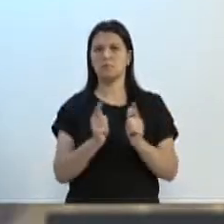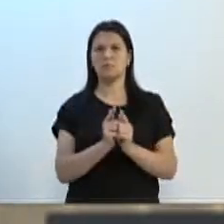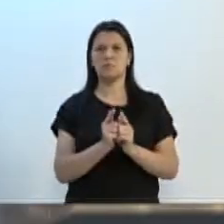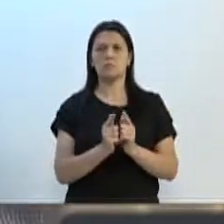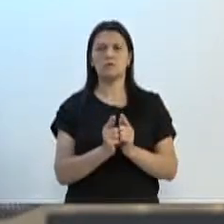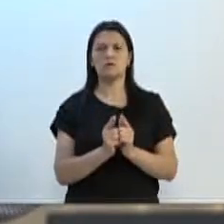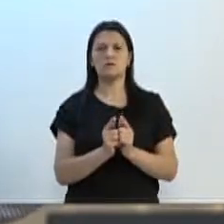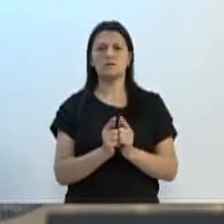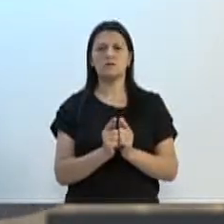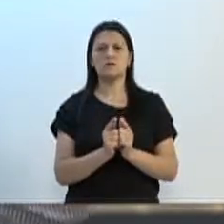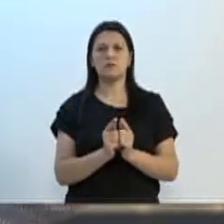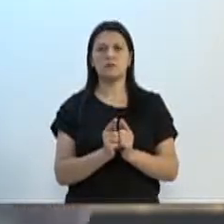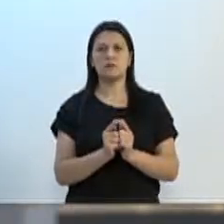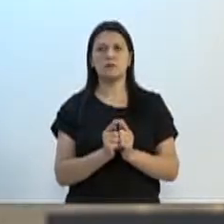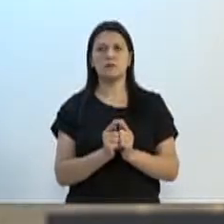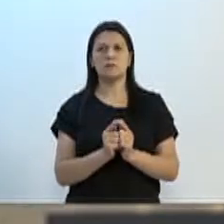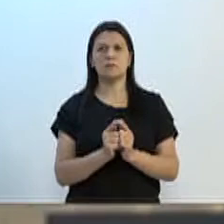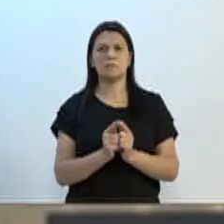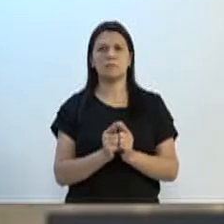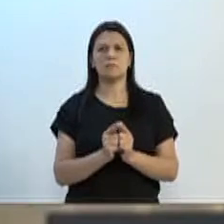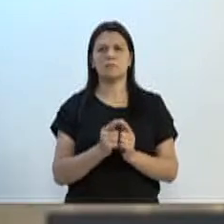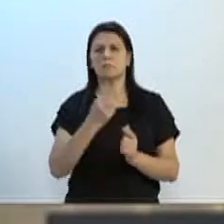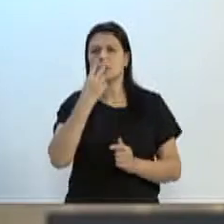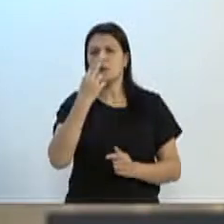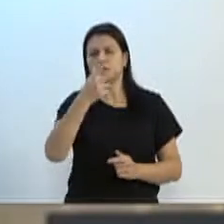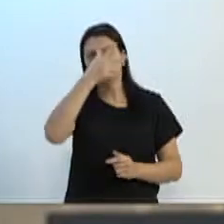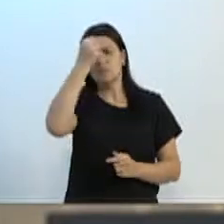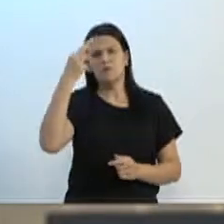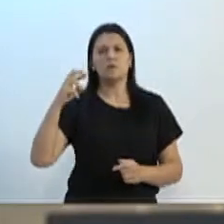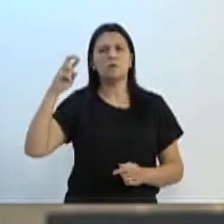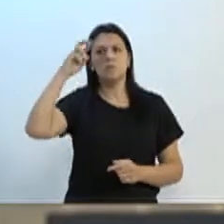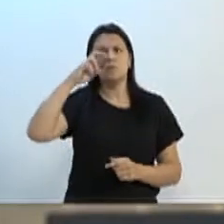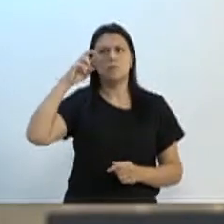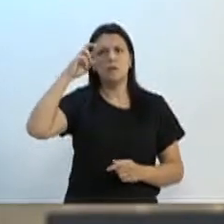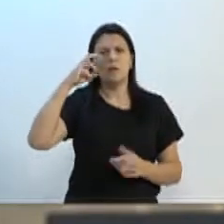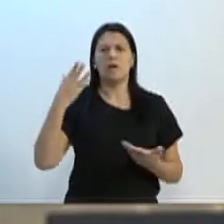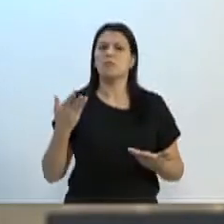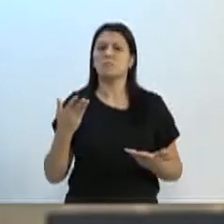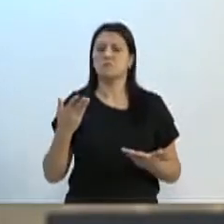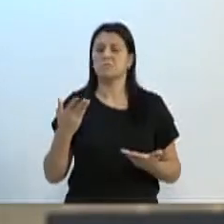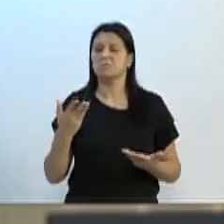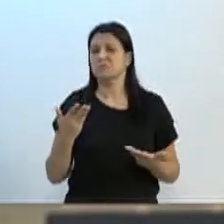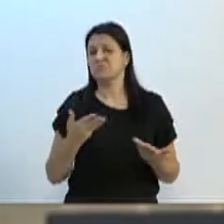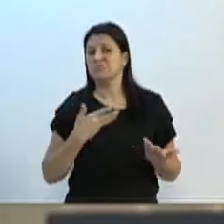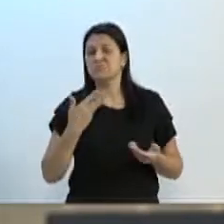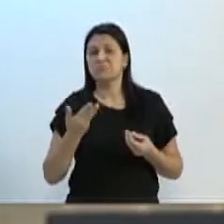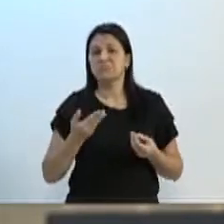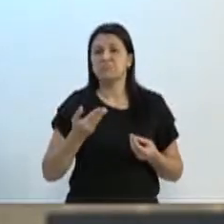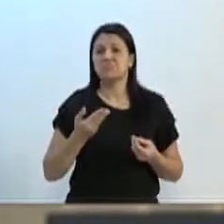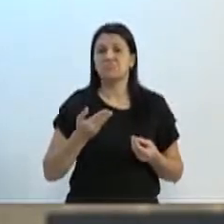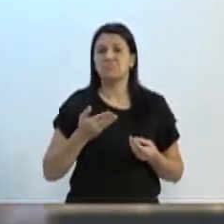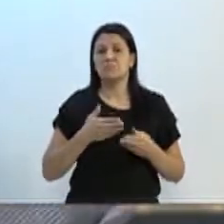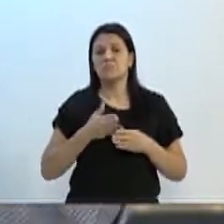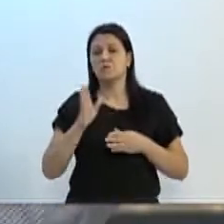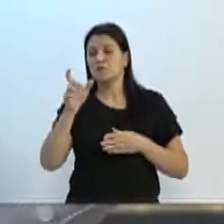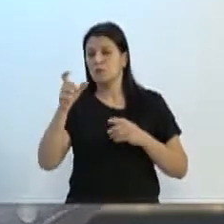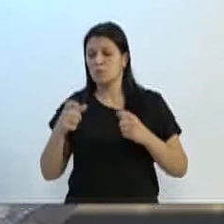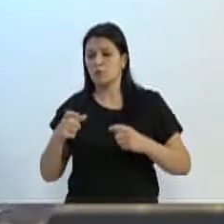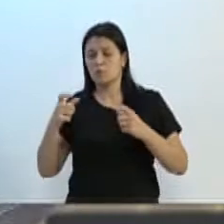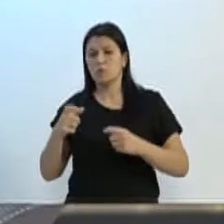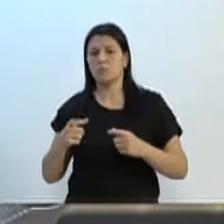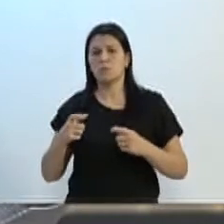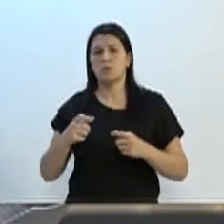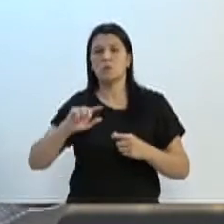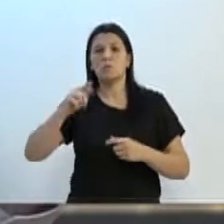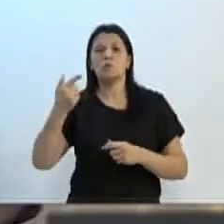live, o prefeito parece que gosta de fazer muito. Então, onde eu passo, tem dado certo. Eu passo no local filmando, ele já vem atrás